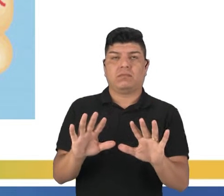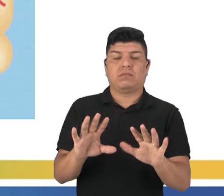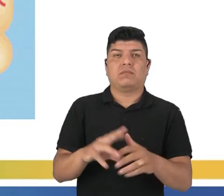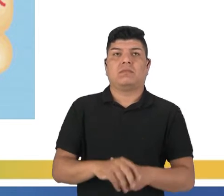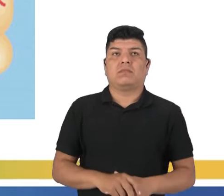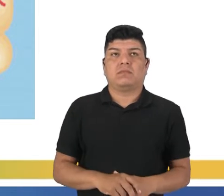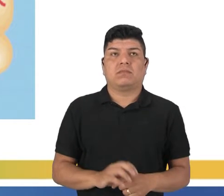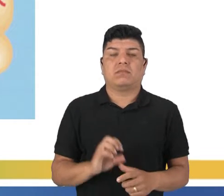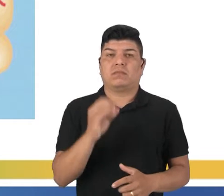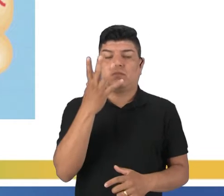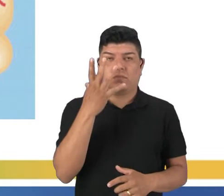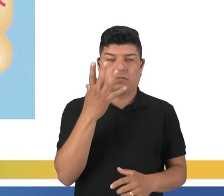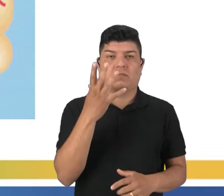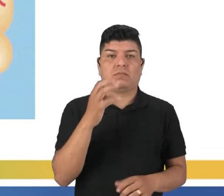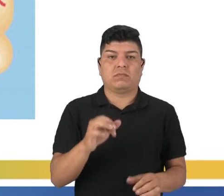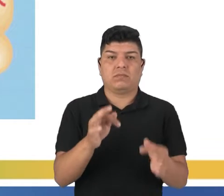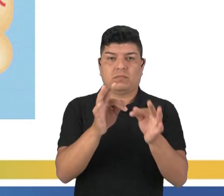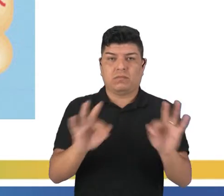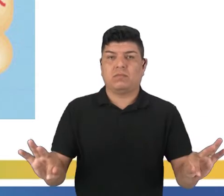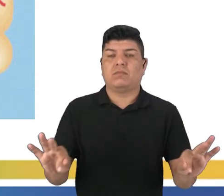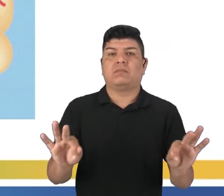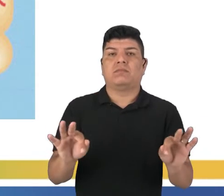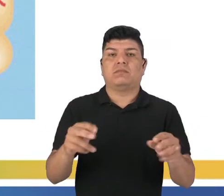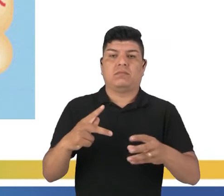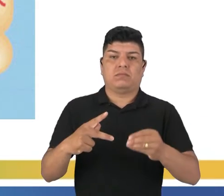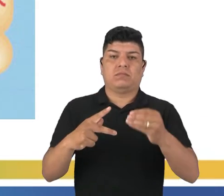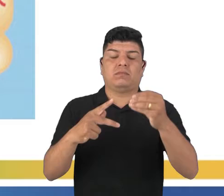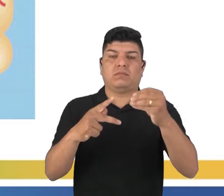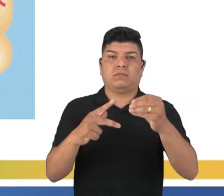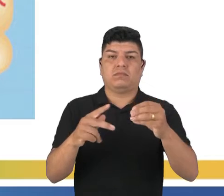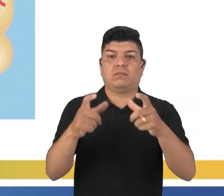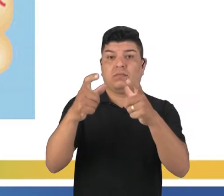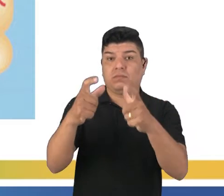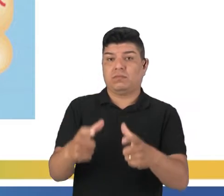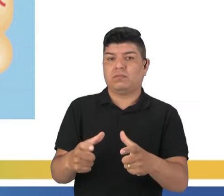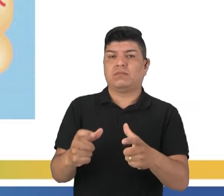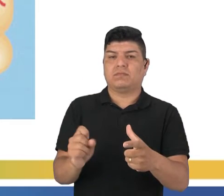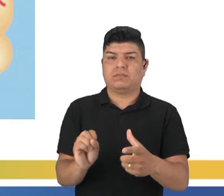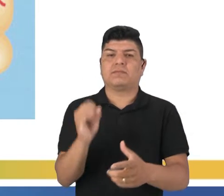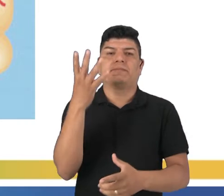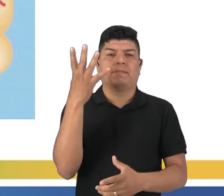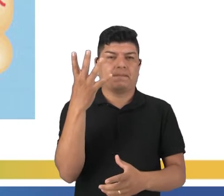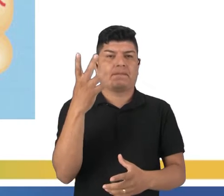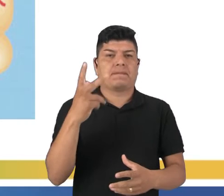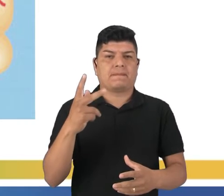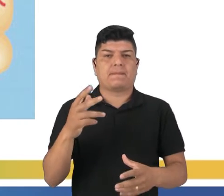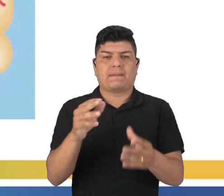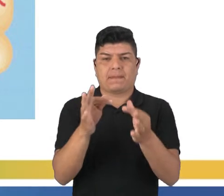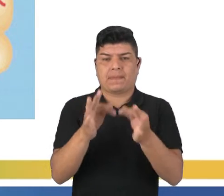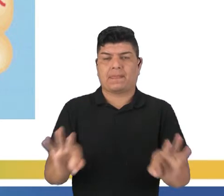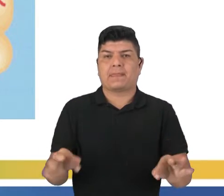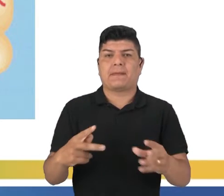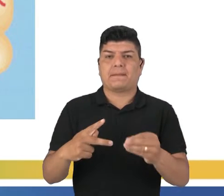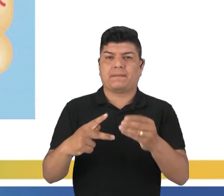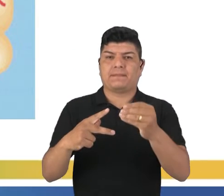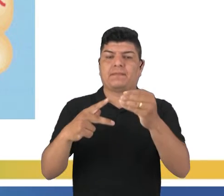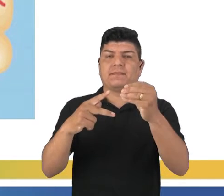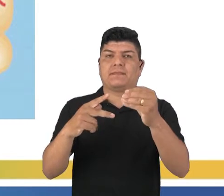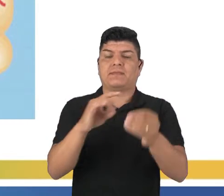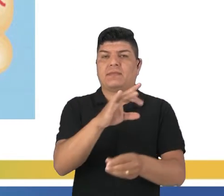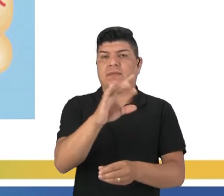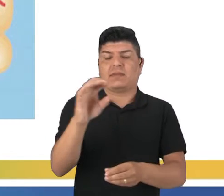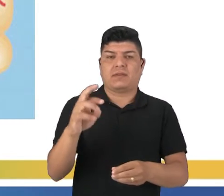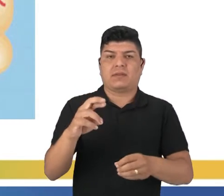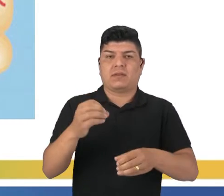que ocorre a síntese de proteínas. É o local onde ocorre essa síntese de proteínas. Cada ribossomo é formado